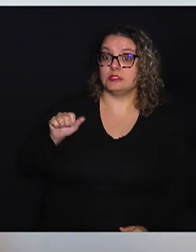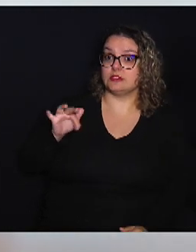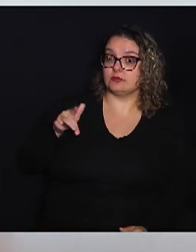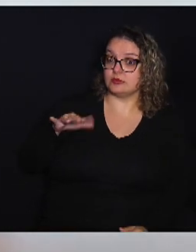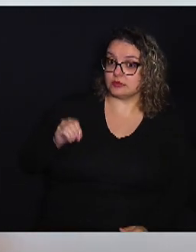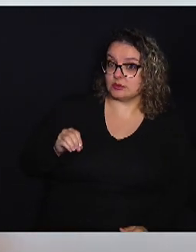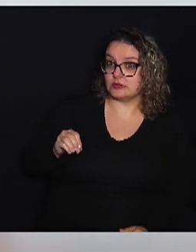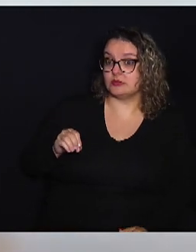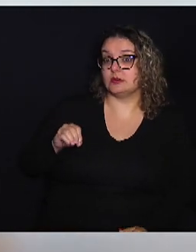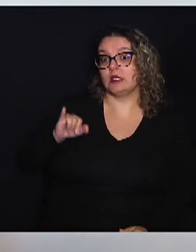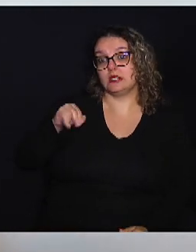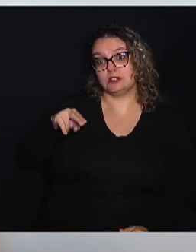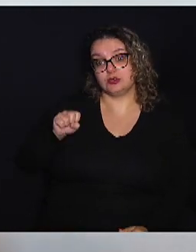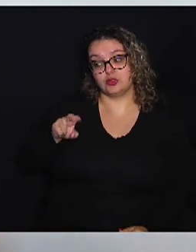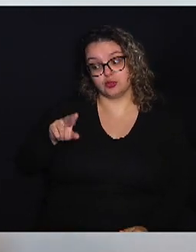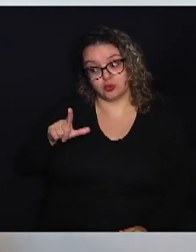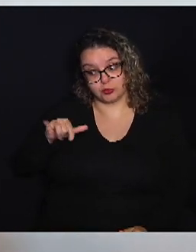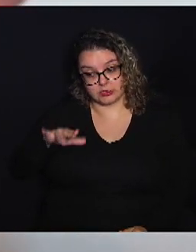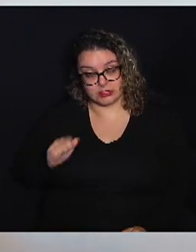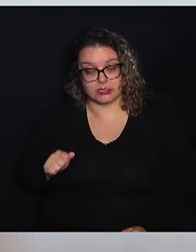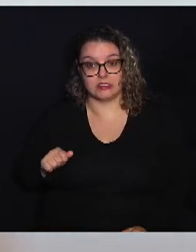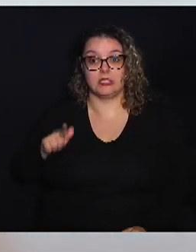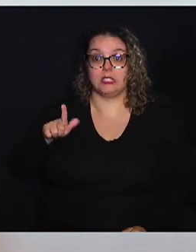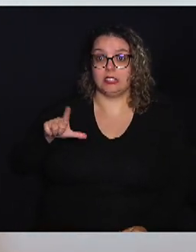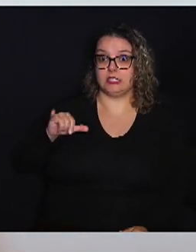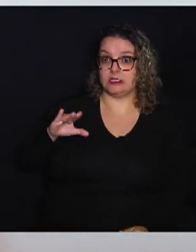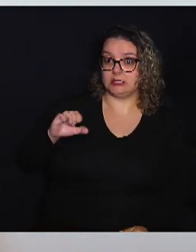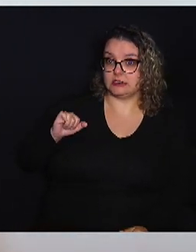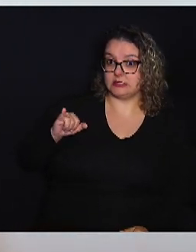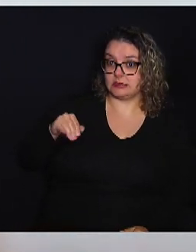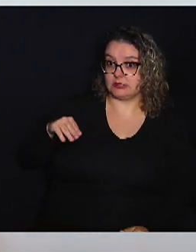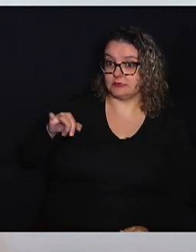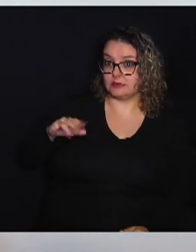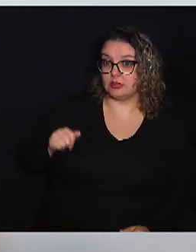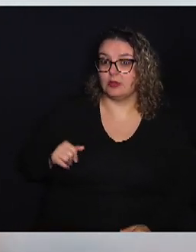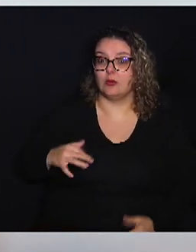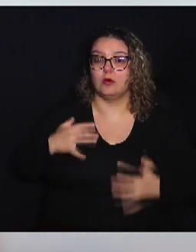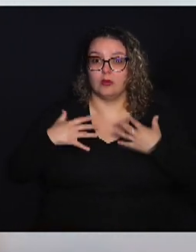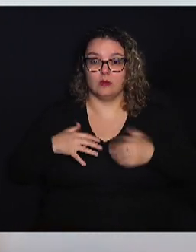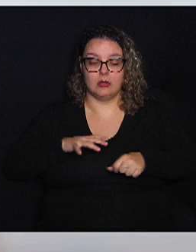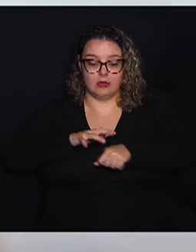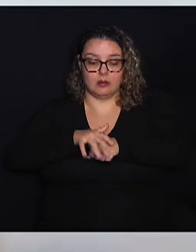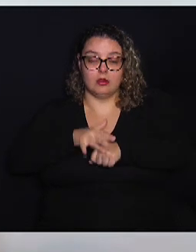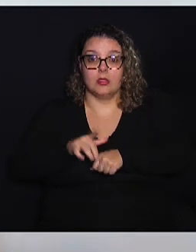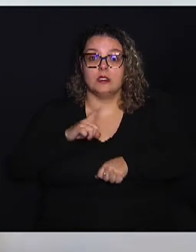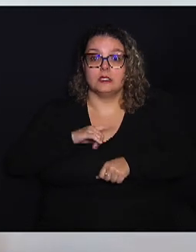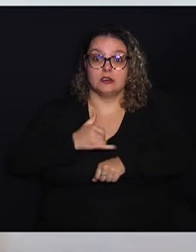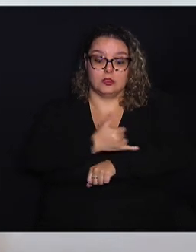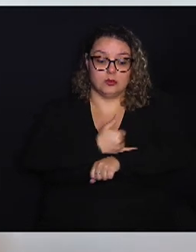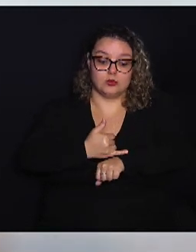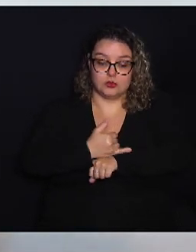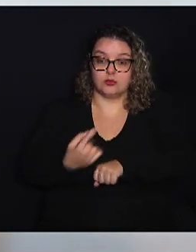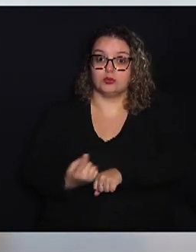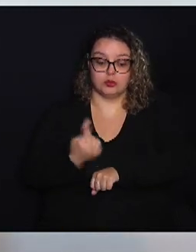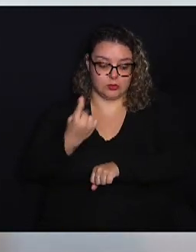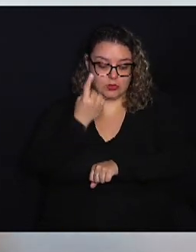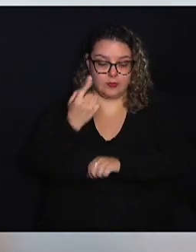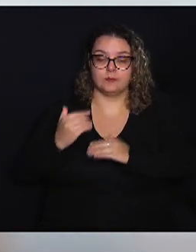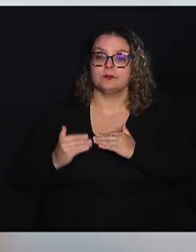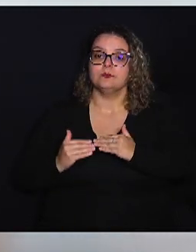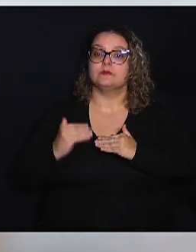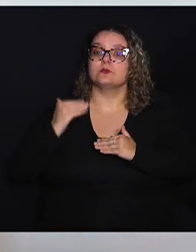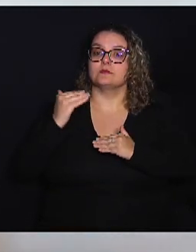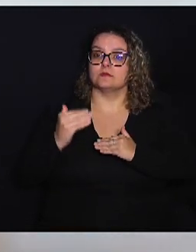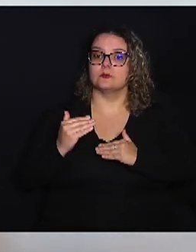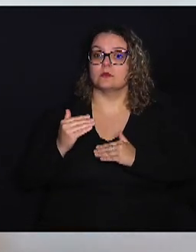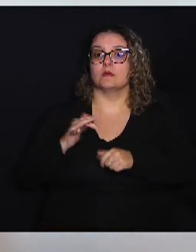na glicemia, porque o corpo está muito inflamado, né? Ter o colesterol alto, ele leva à ocorrência